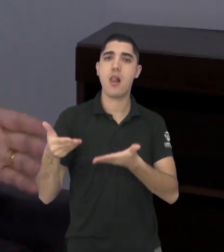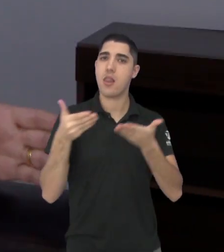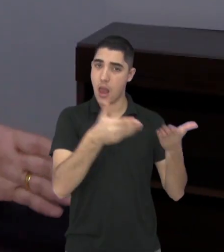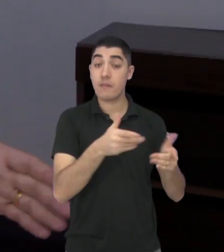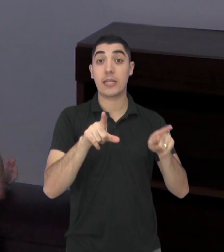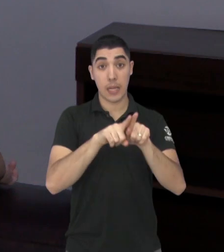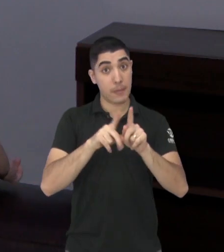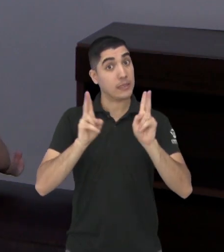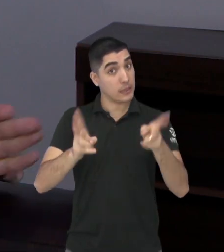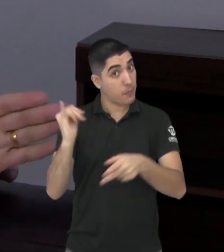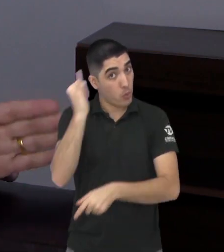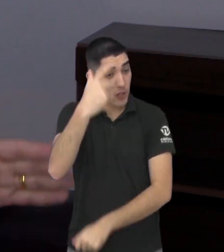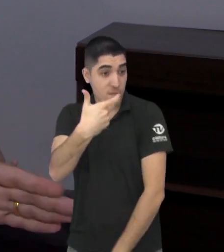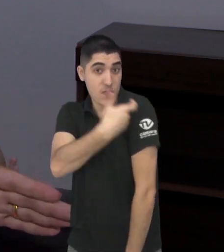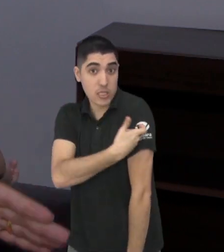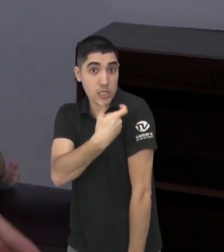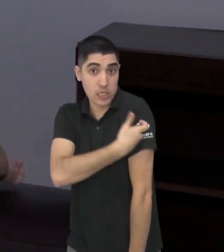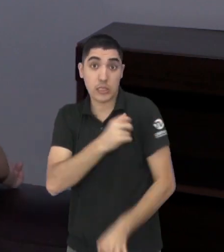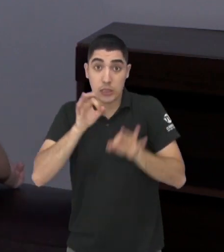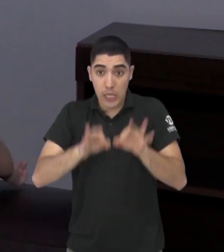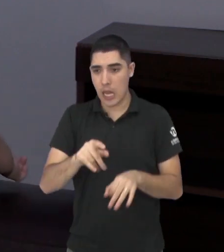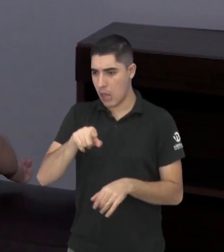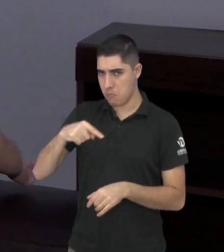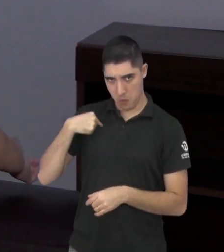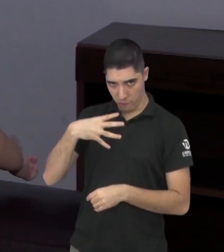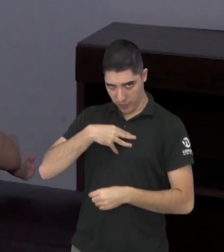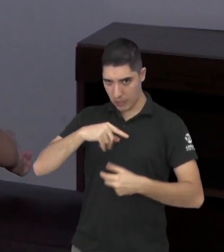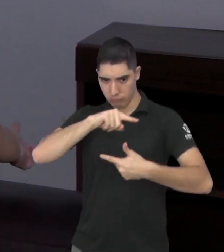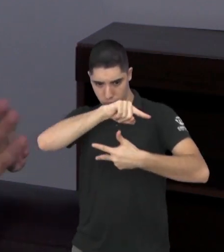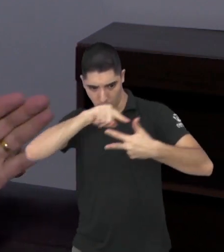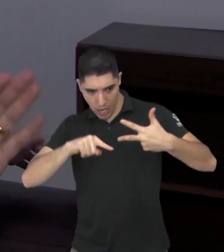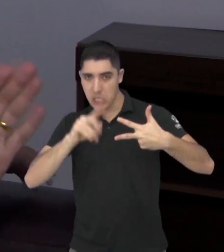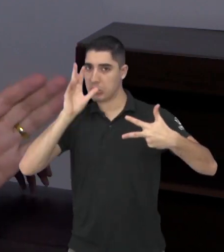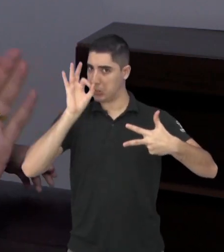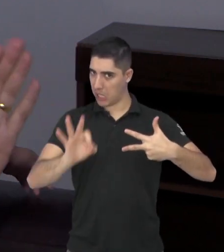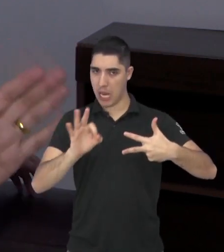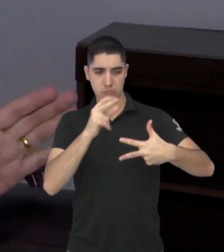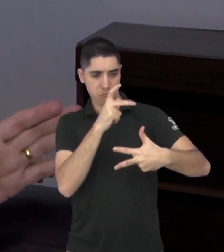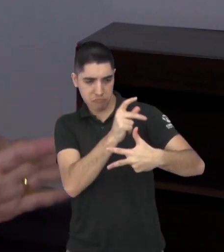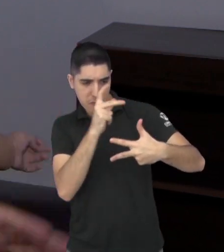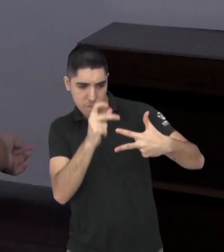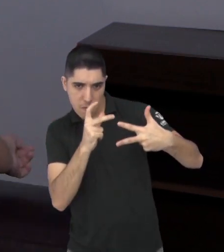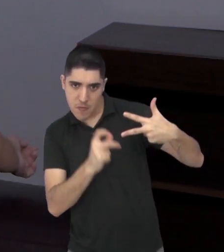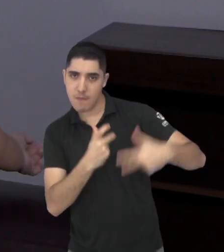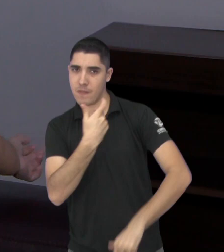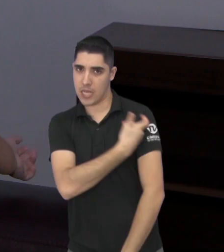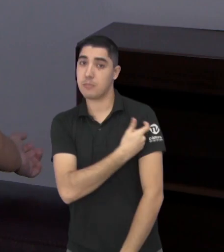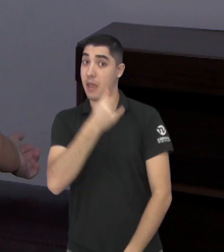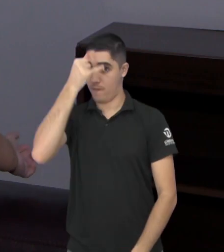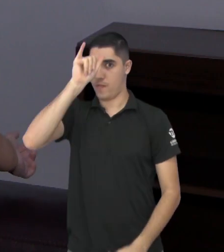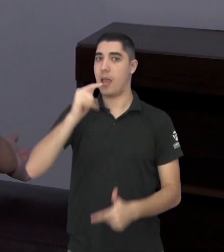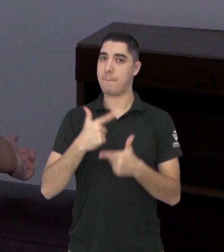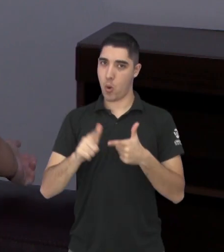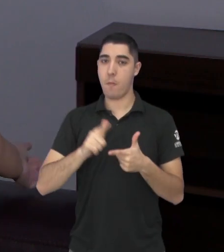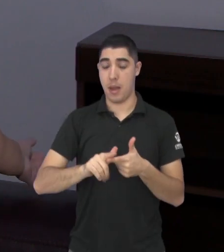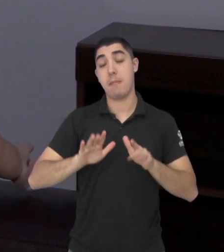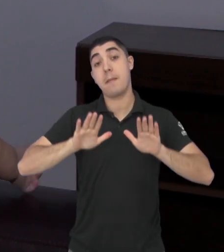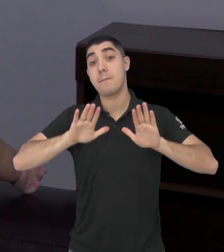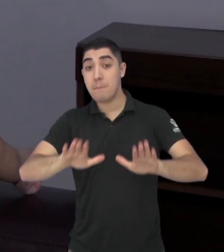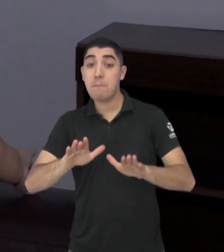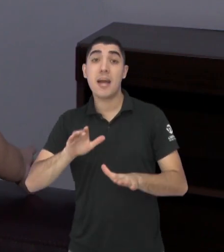as vacinas estar em dia. Eles tomam as vacinas tudo certinho para poder não ter esse problema mesmo. Mas doenças